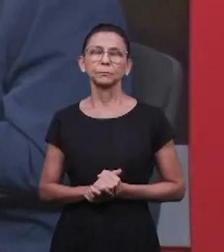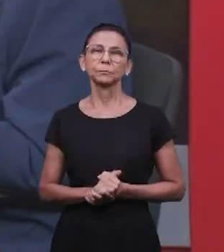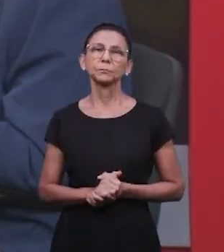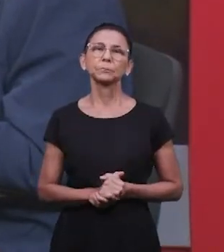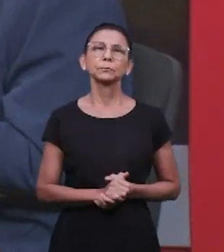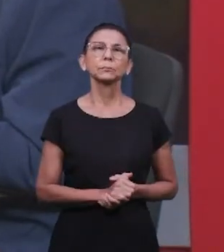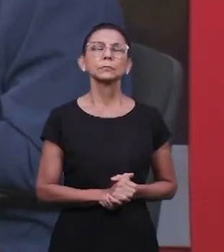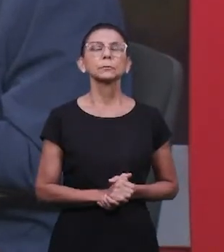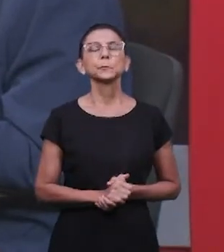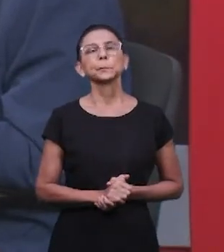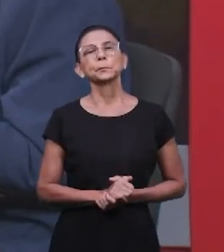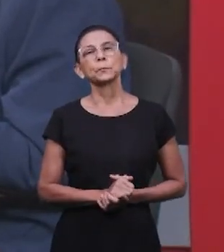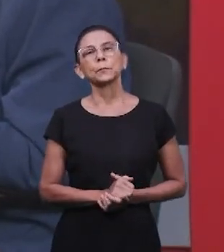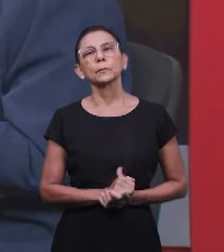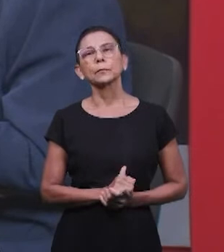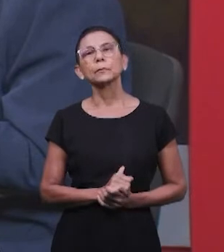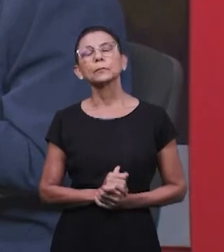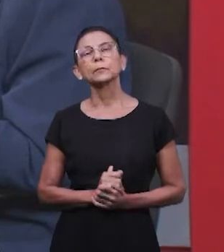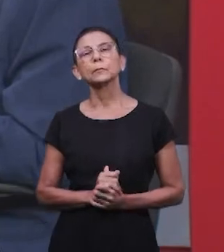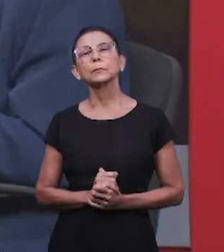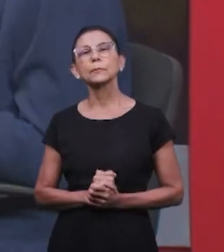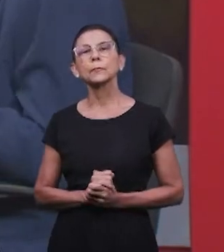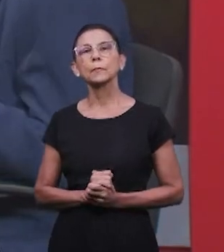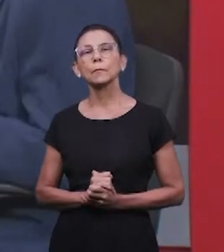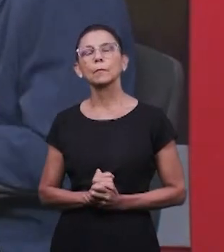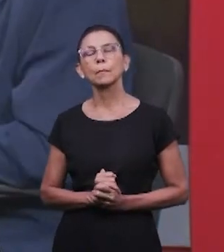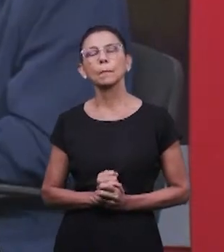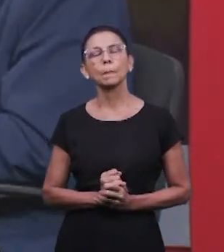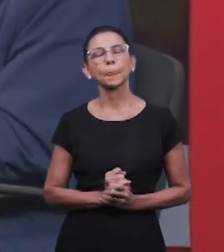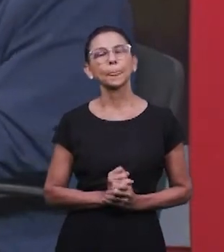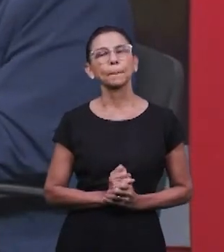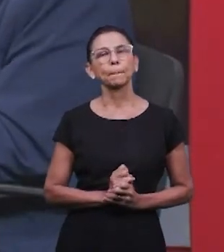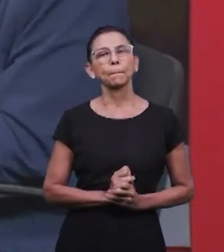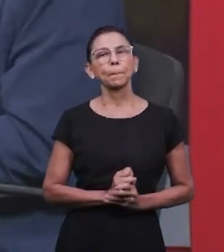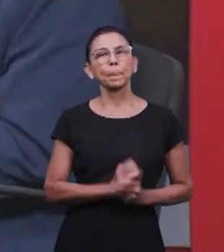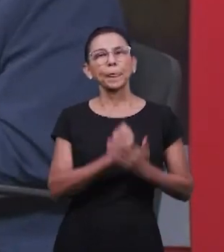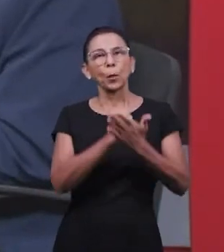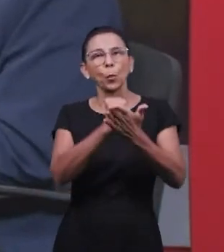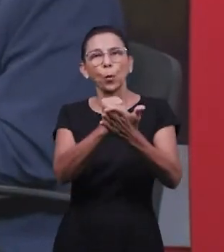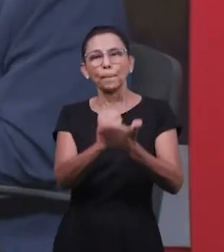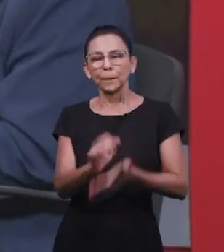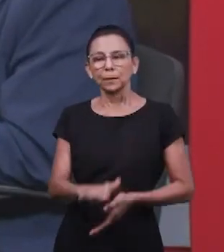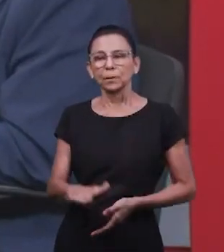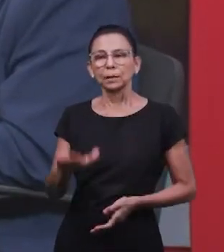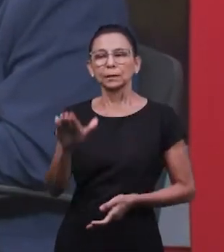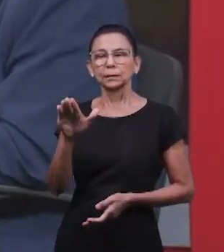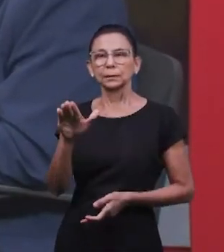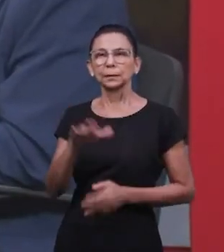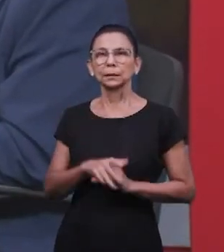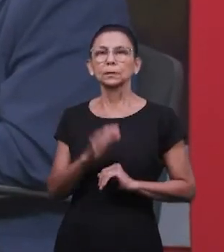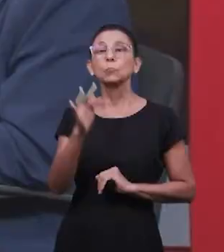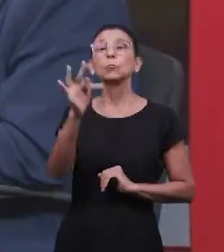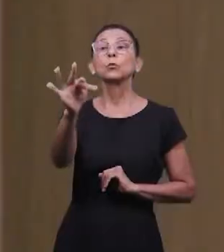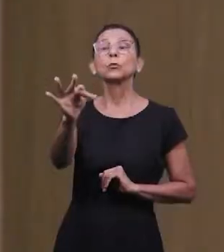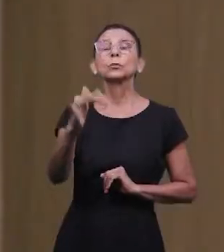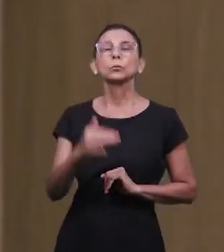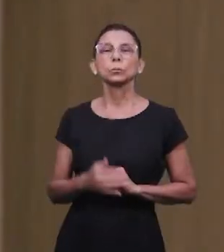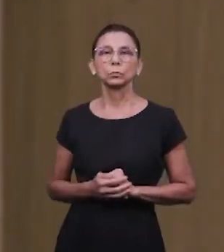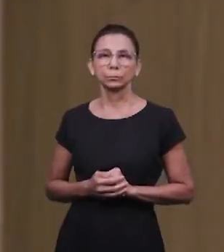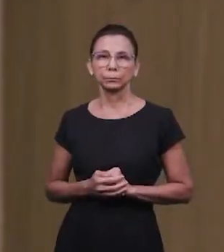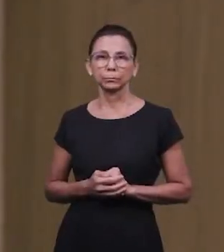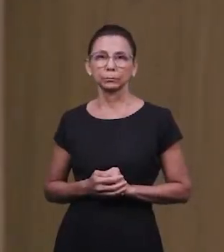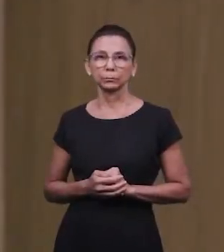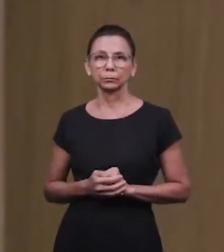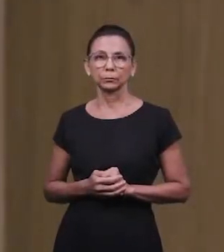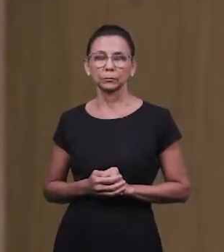vai interferir positivamente no aprendizado dos outros aspectos da vida? Não, com certeza. Você vê aqui, eu vou